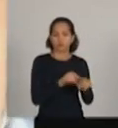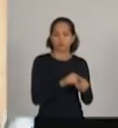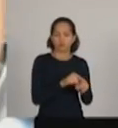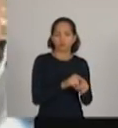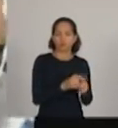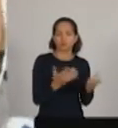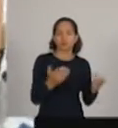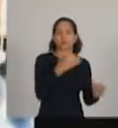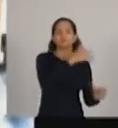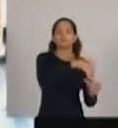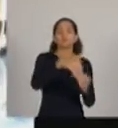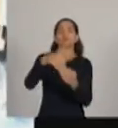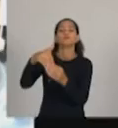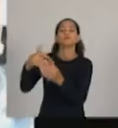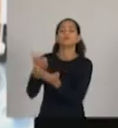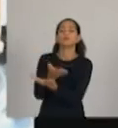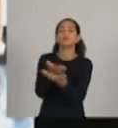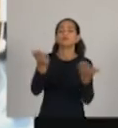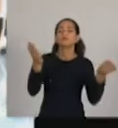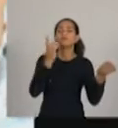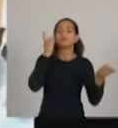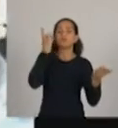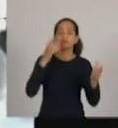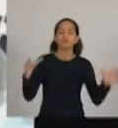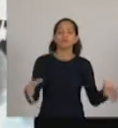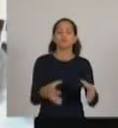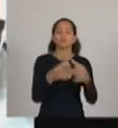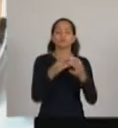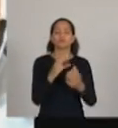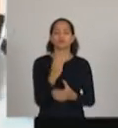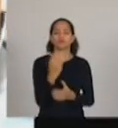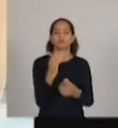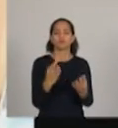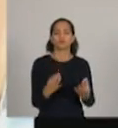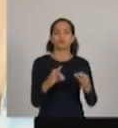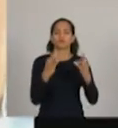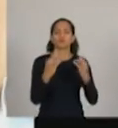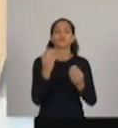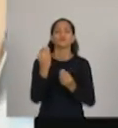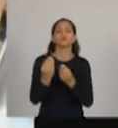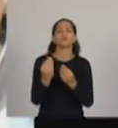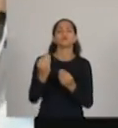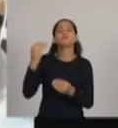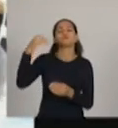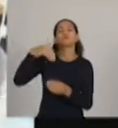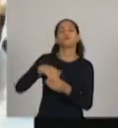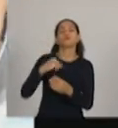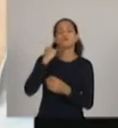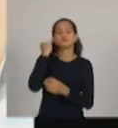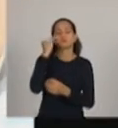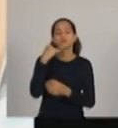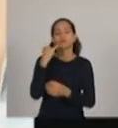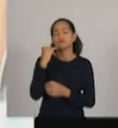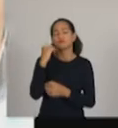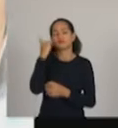a colher os votos dos membros da Comissão de Ciência e Tecnologia. Como vota a deputada Janete de Sá?